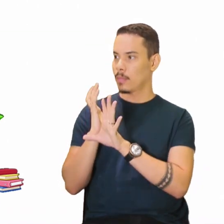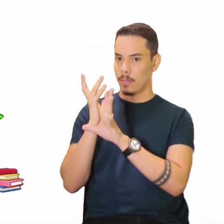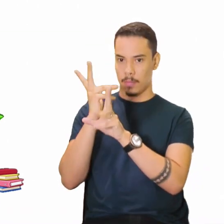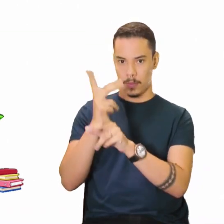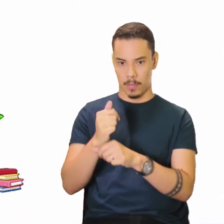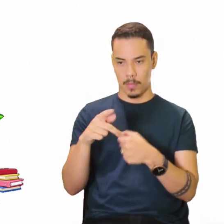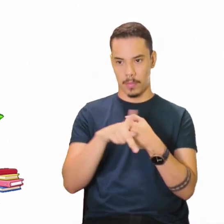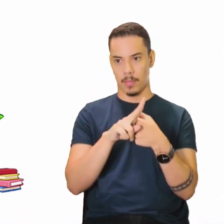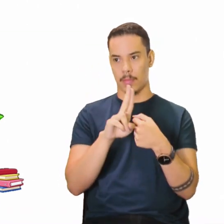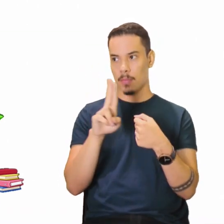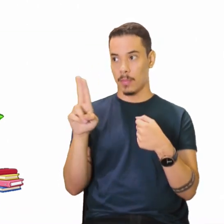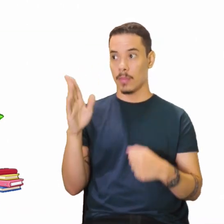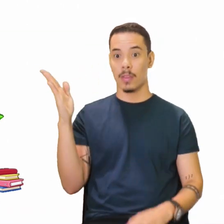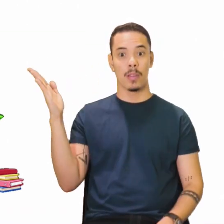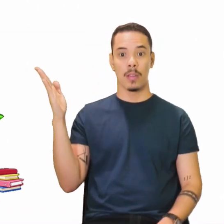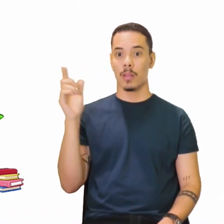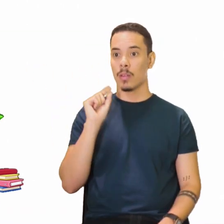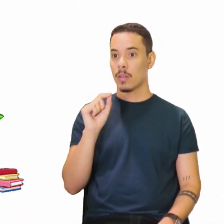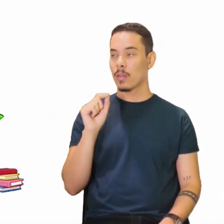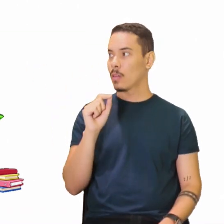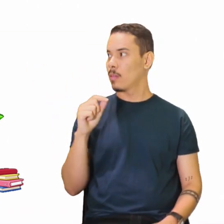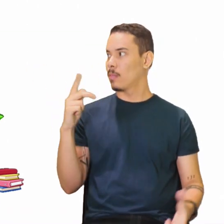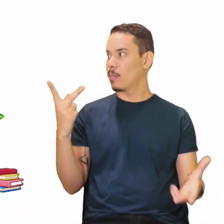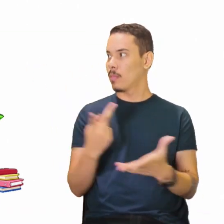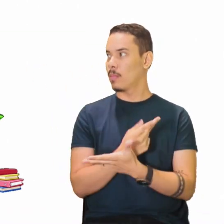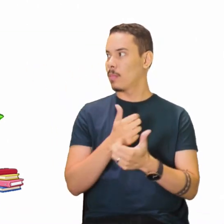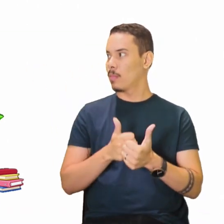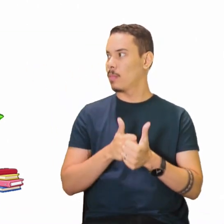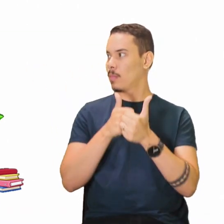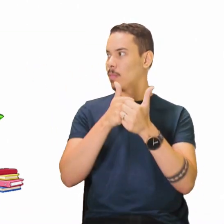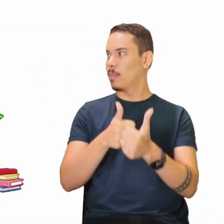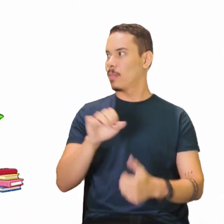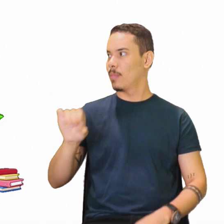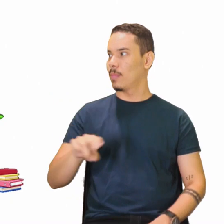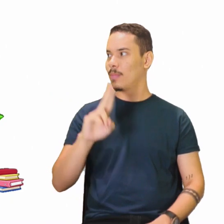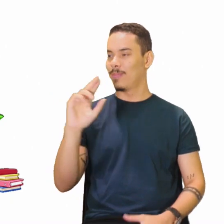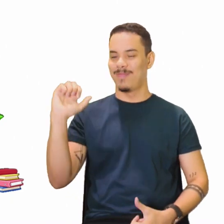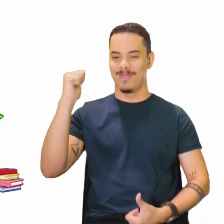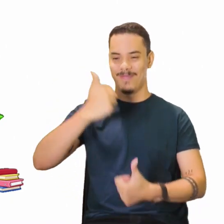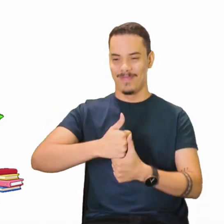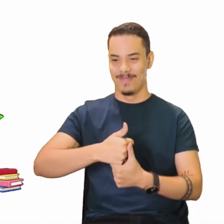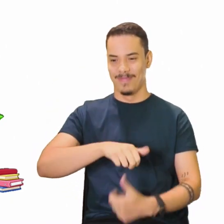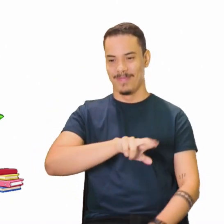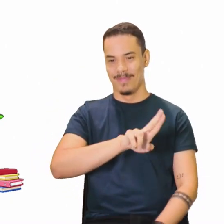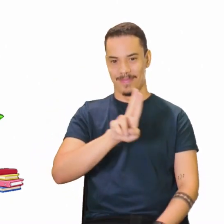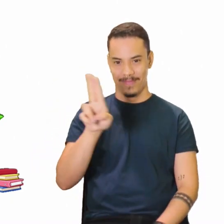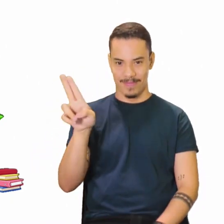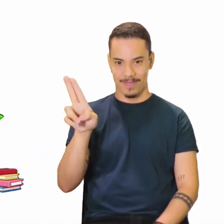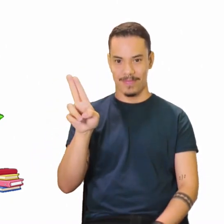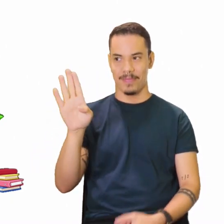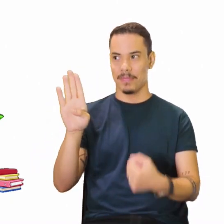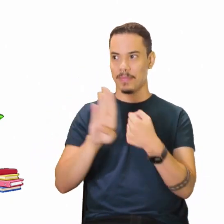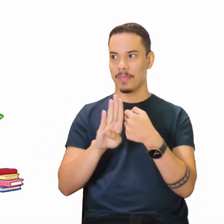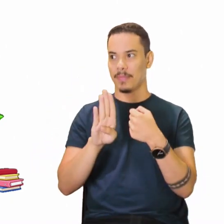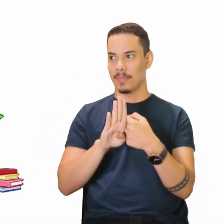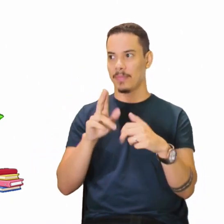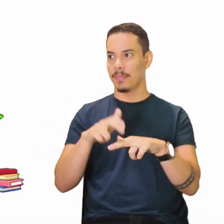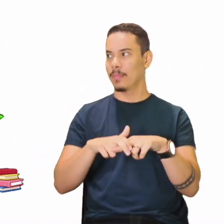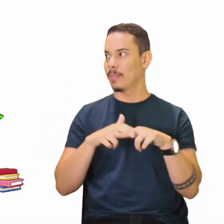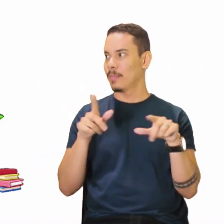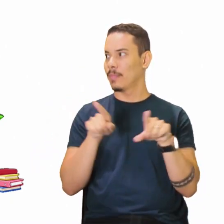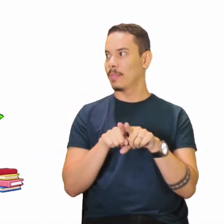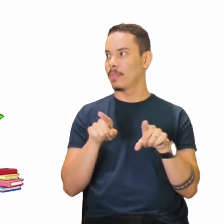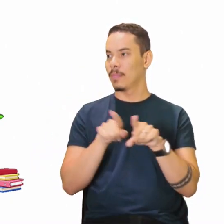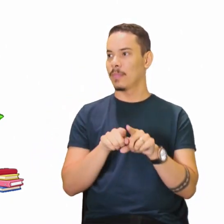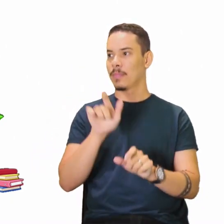é o pronome. O pronome é a palavra que acompanha ou substitui o nome, ou seja, o substantivo, tomando aí